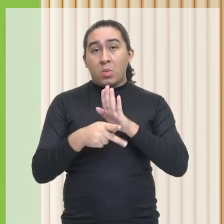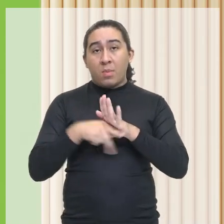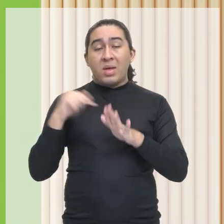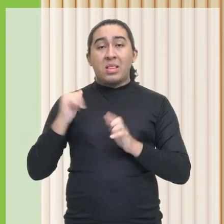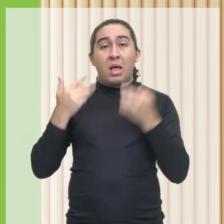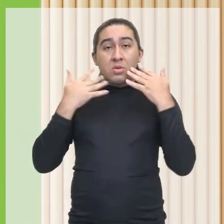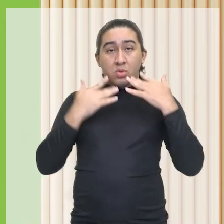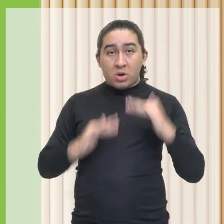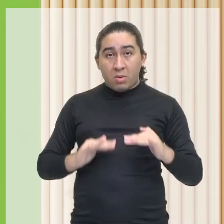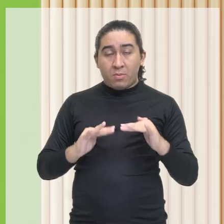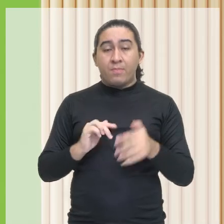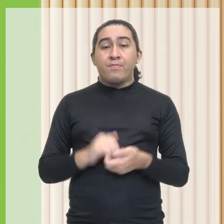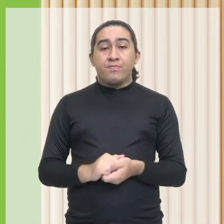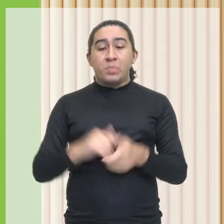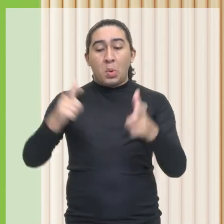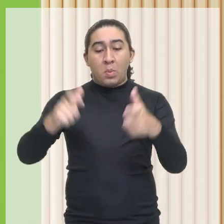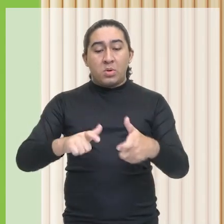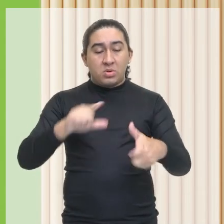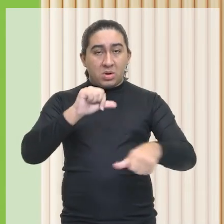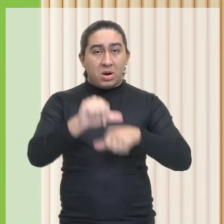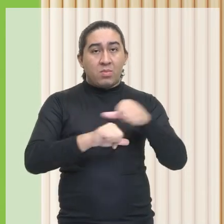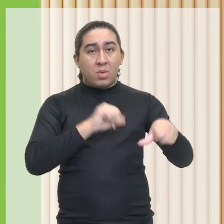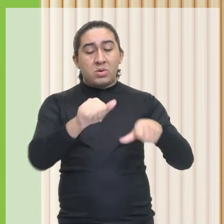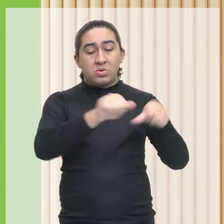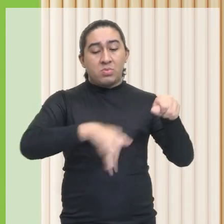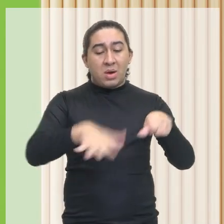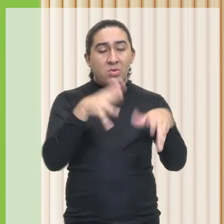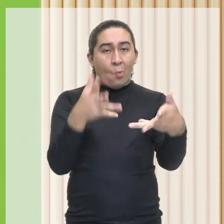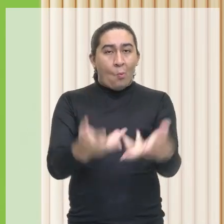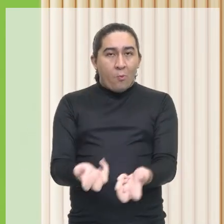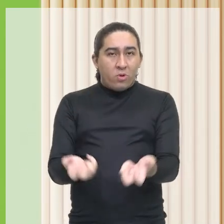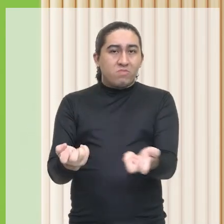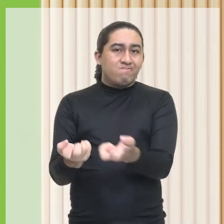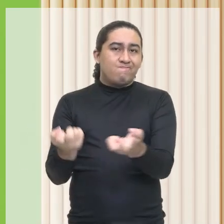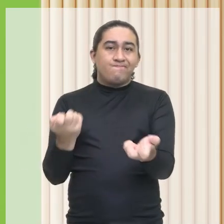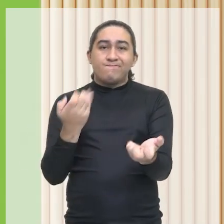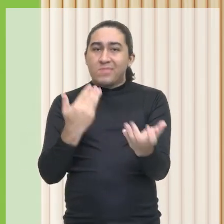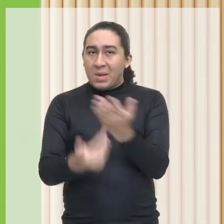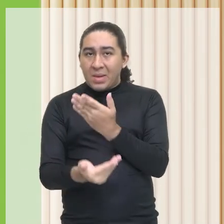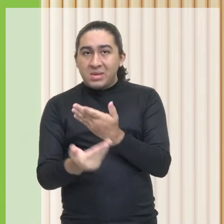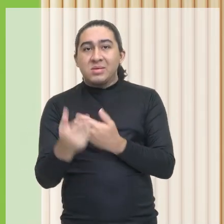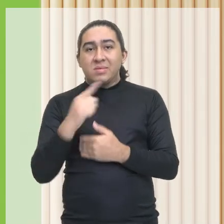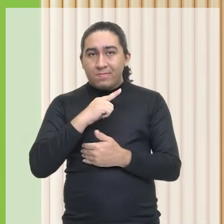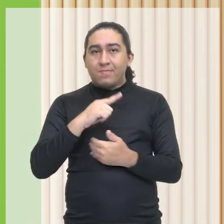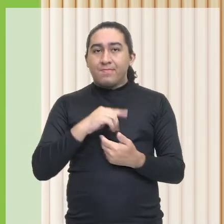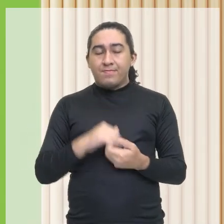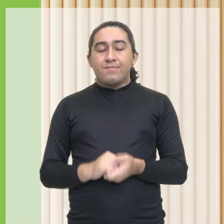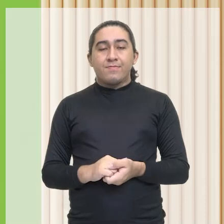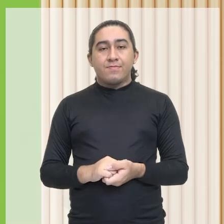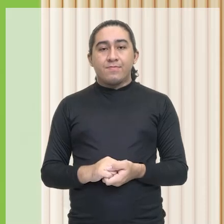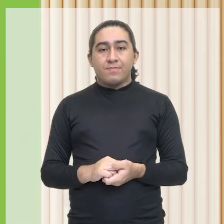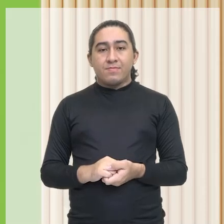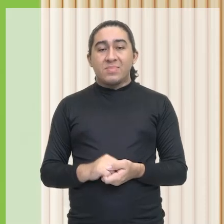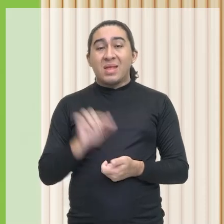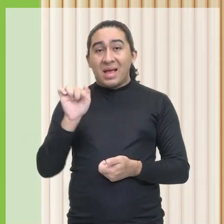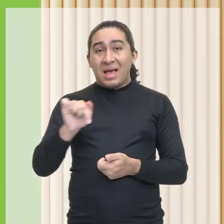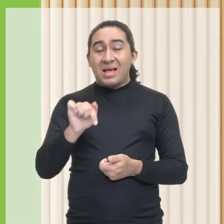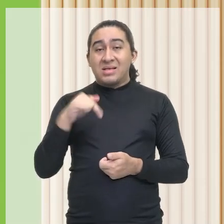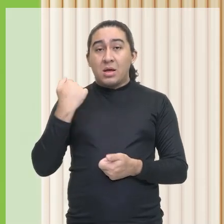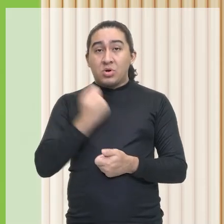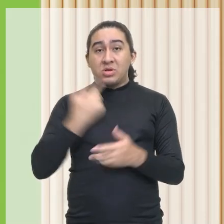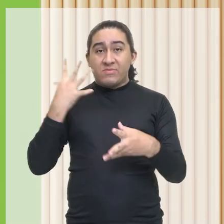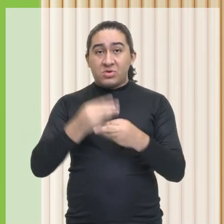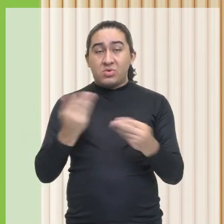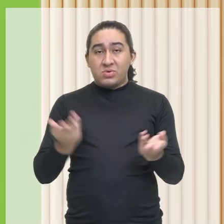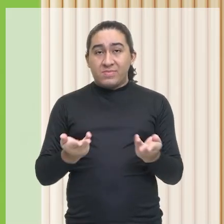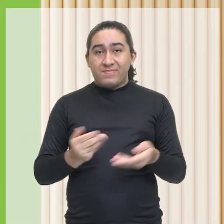nativa, ocupando áreas degradadas, sendo ocupado por áreas degradadas. Essa foi a nossa